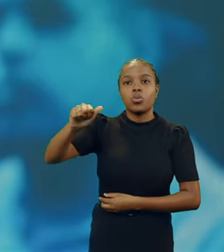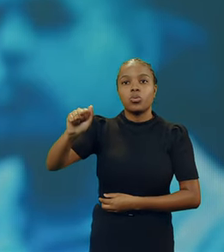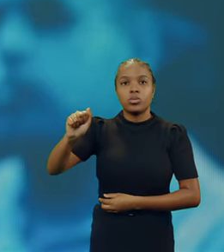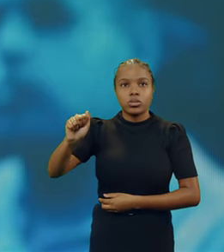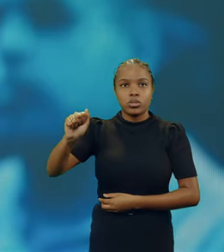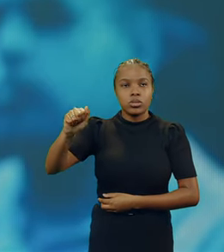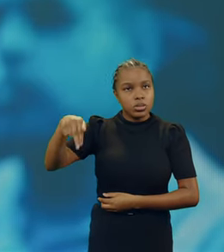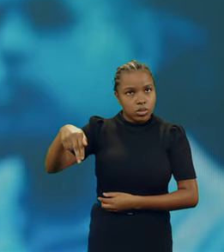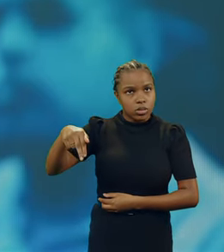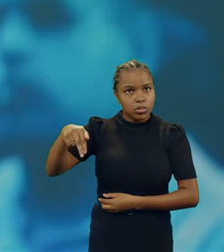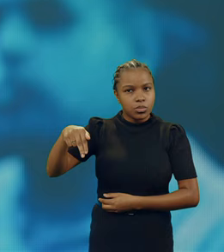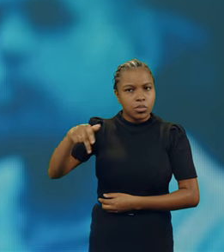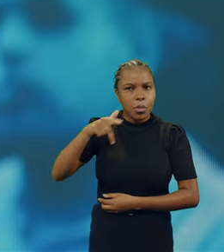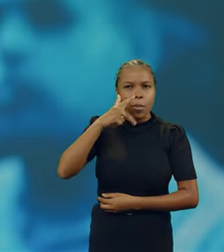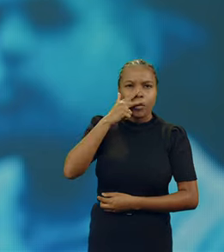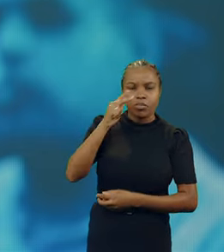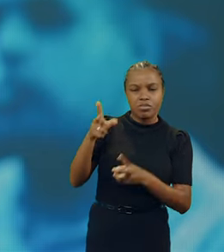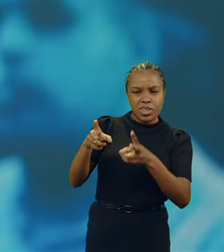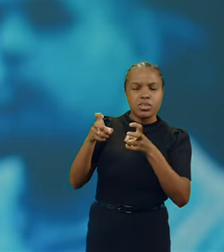Percebe?